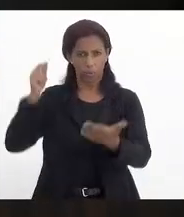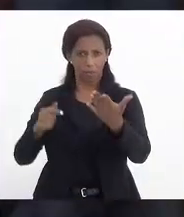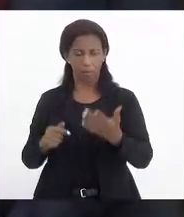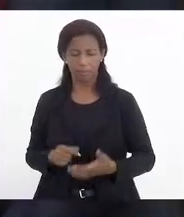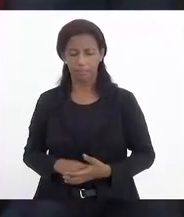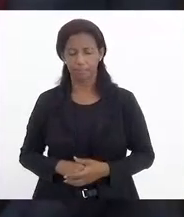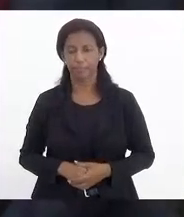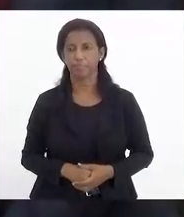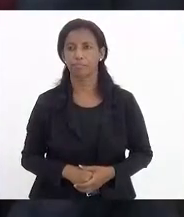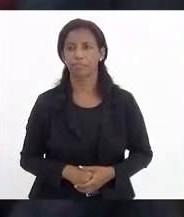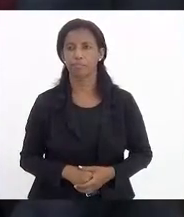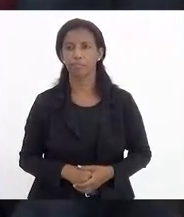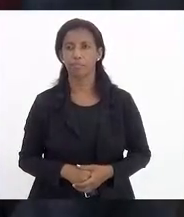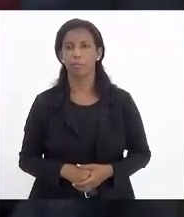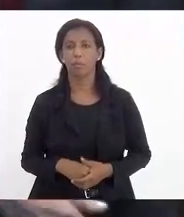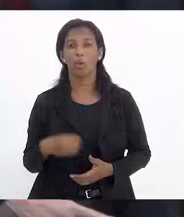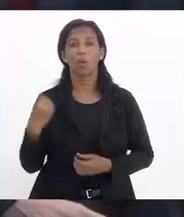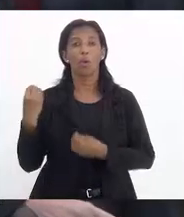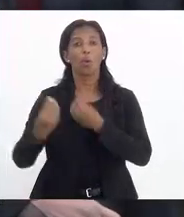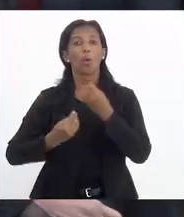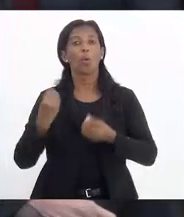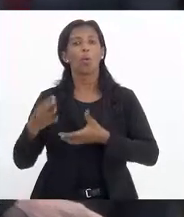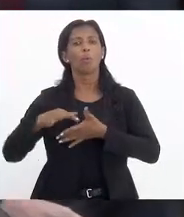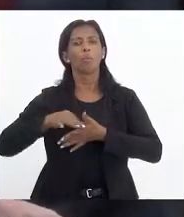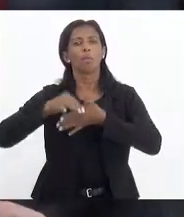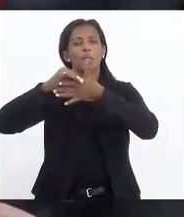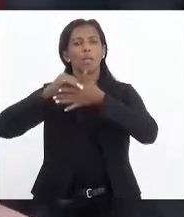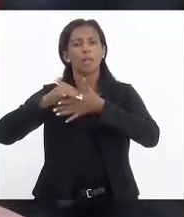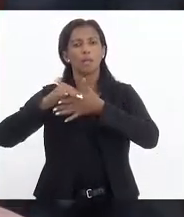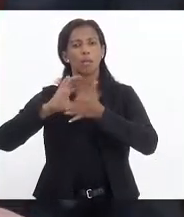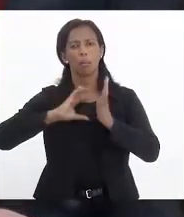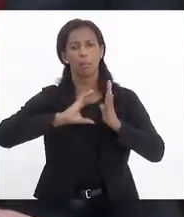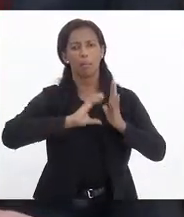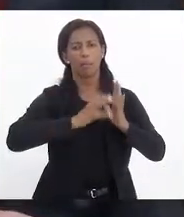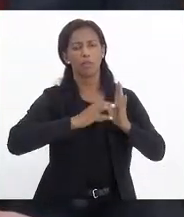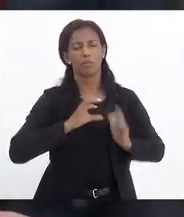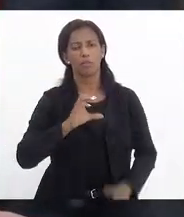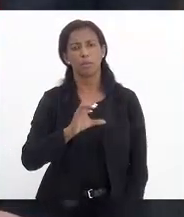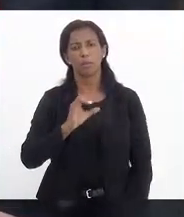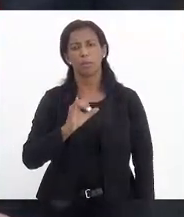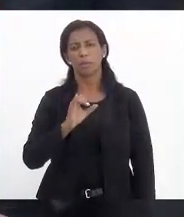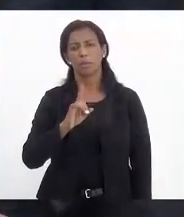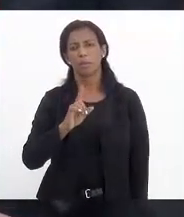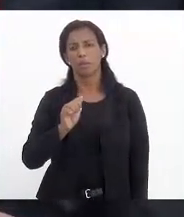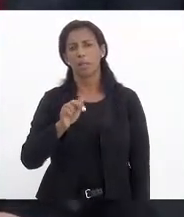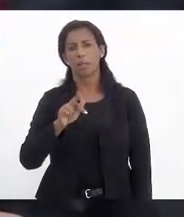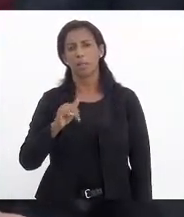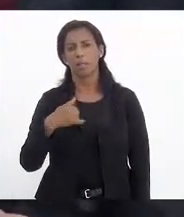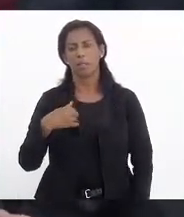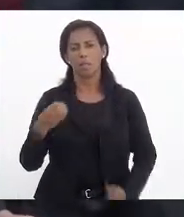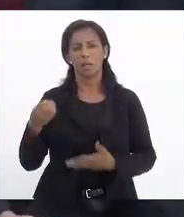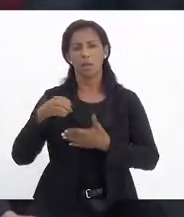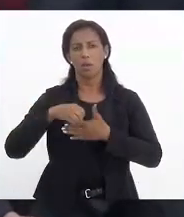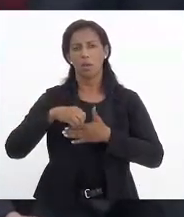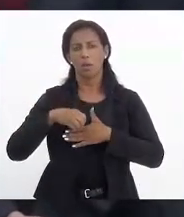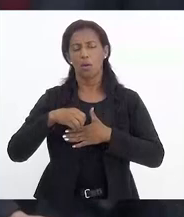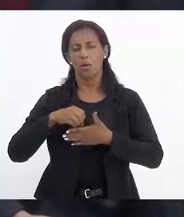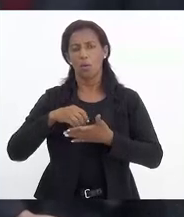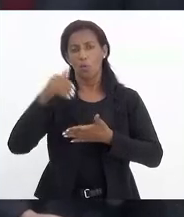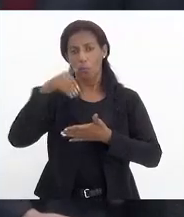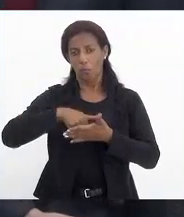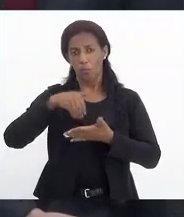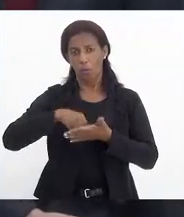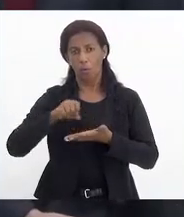presidente, como líder do Cidadania, eu encaminho o voto